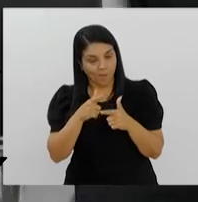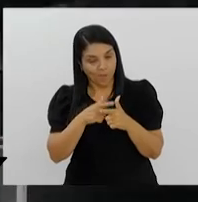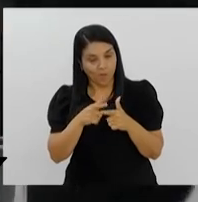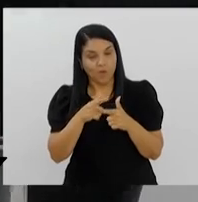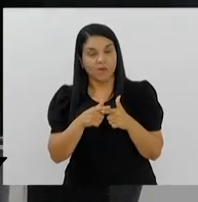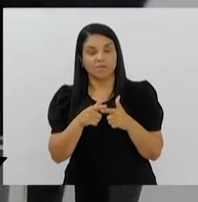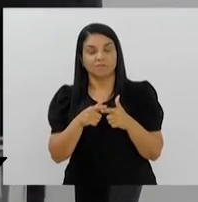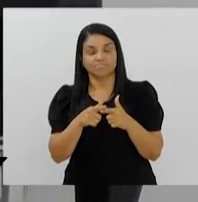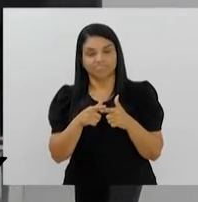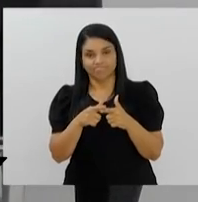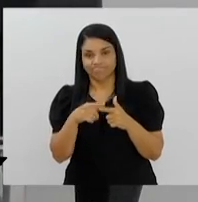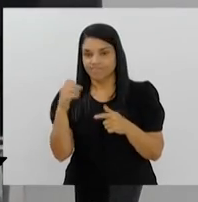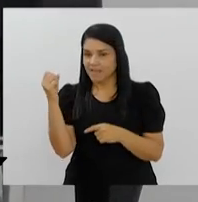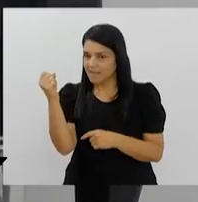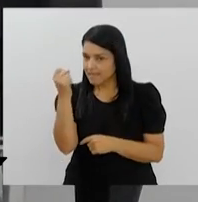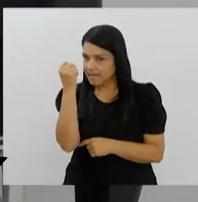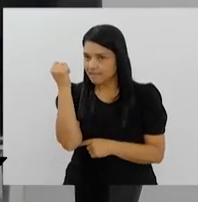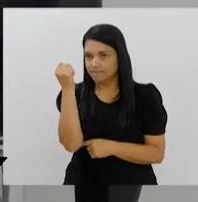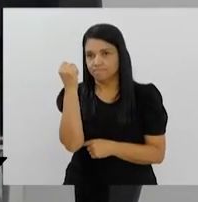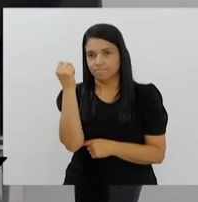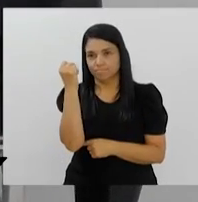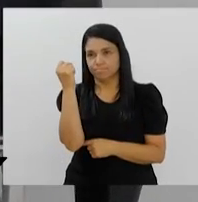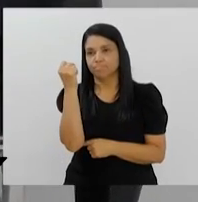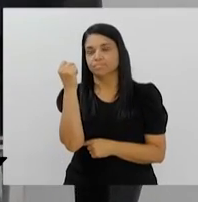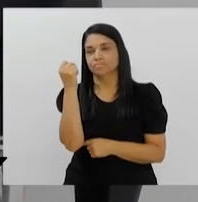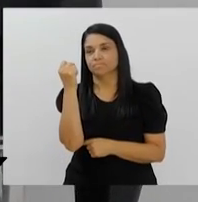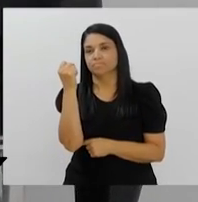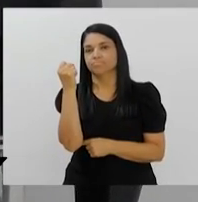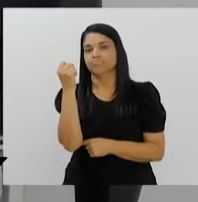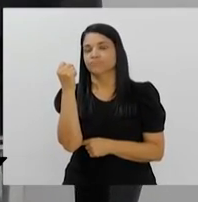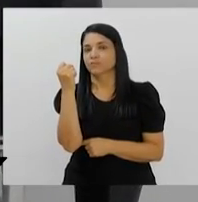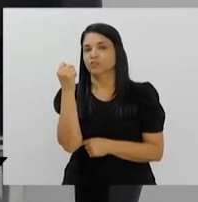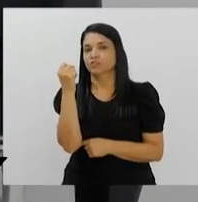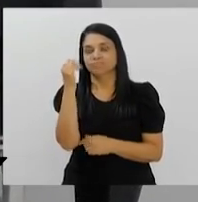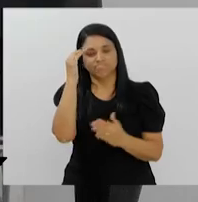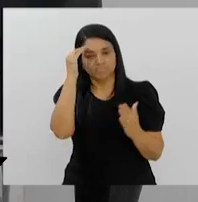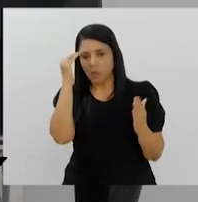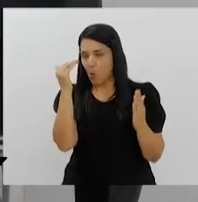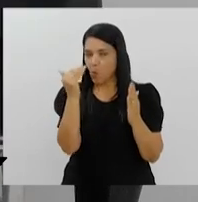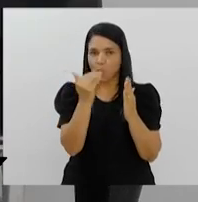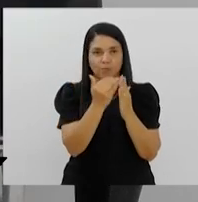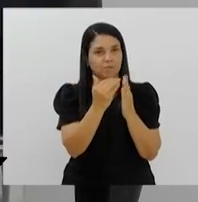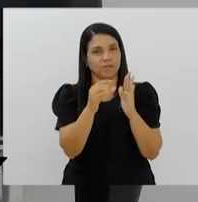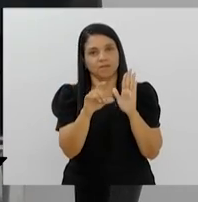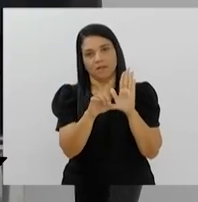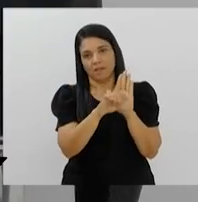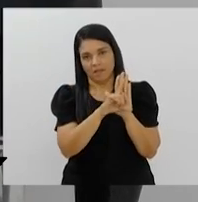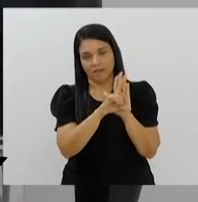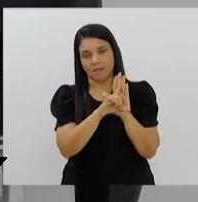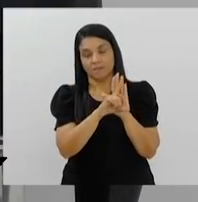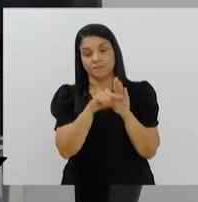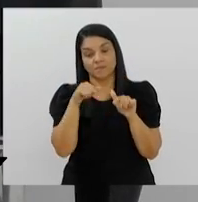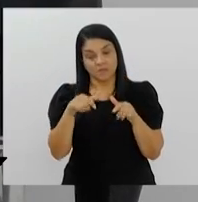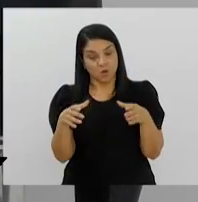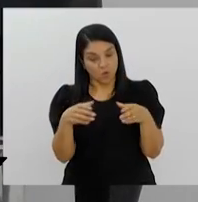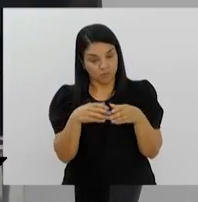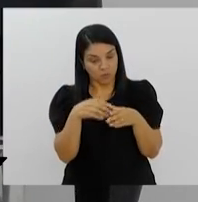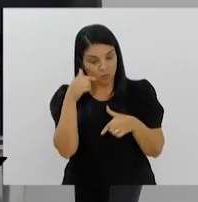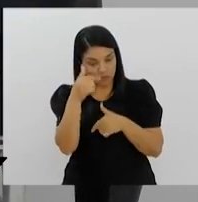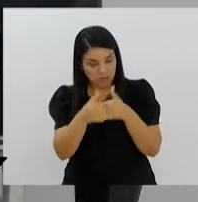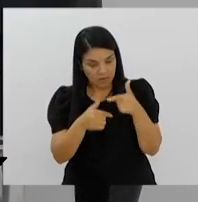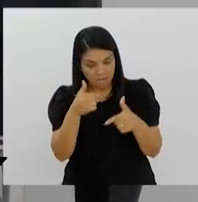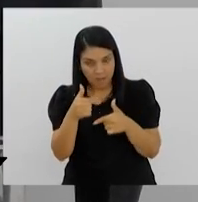sombra de dúvidas gravíssimo de ferimento à lei frontal Eu acho que o trabalho que essa comissão tá